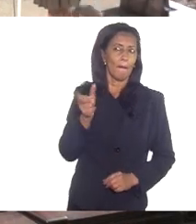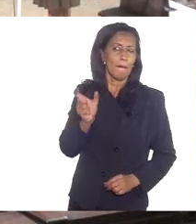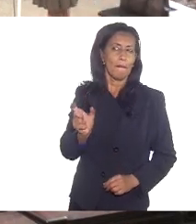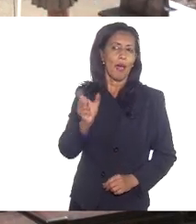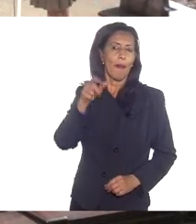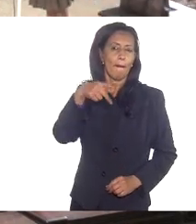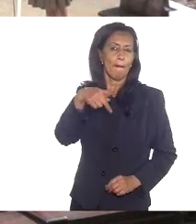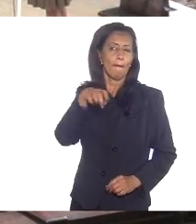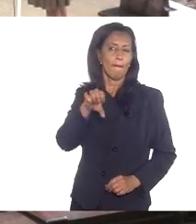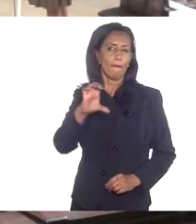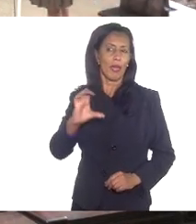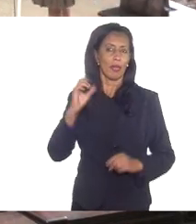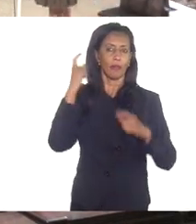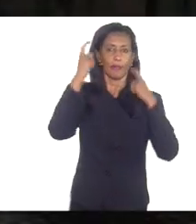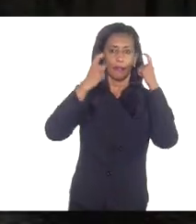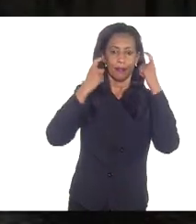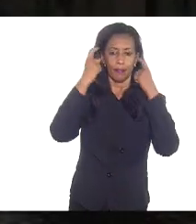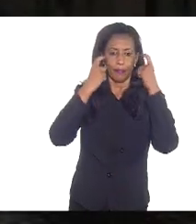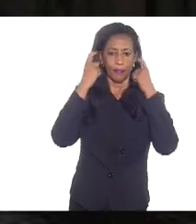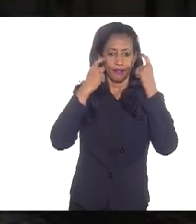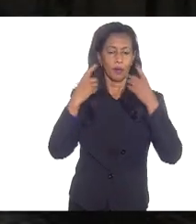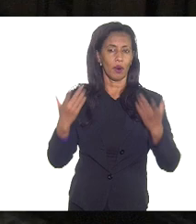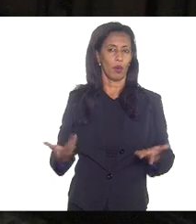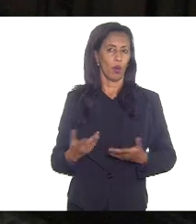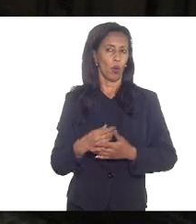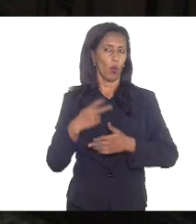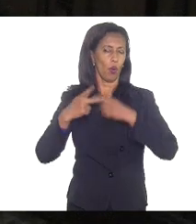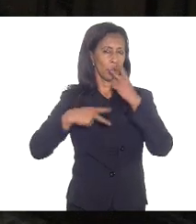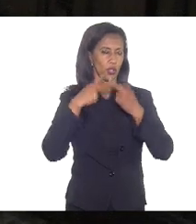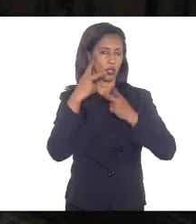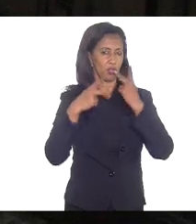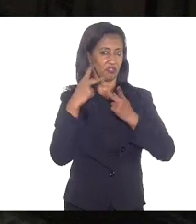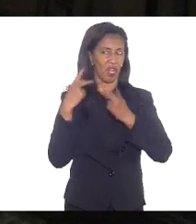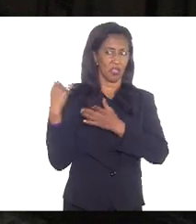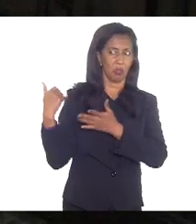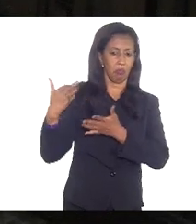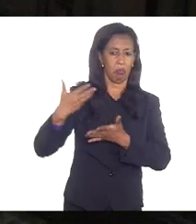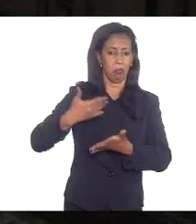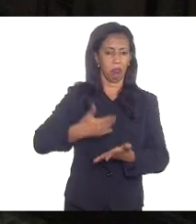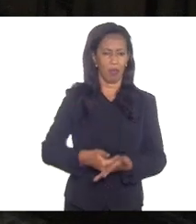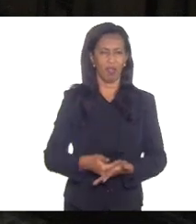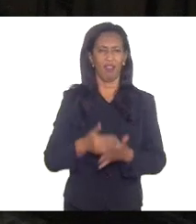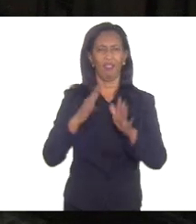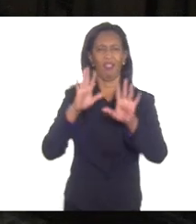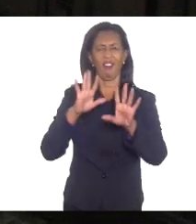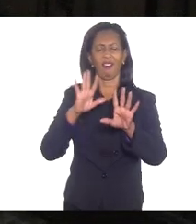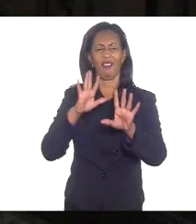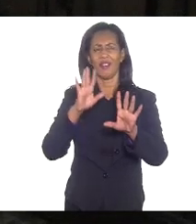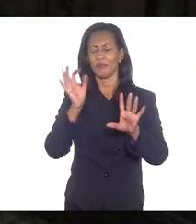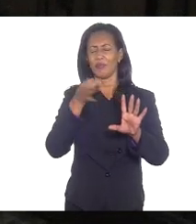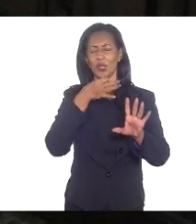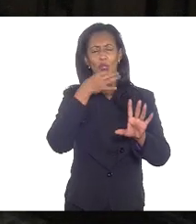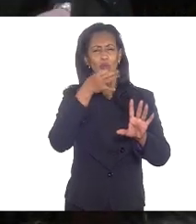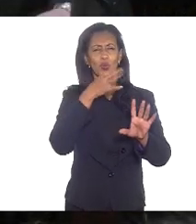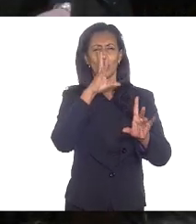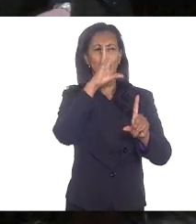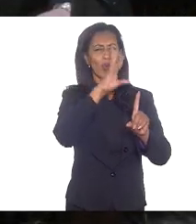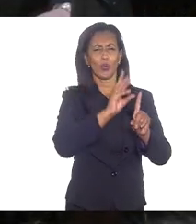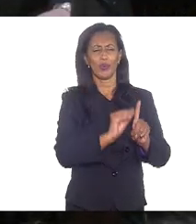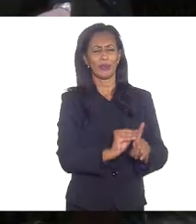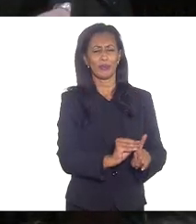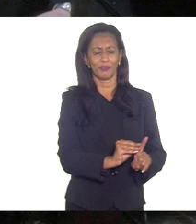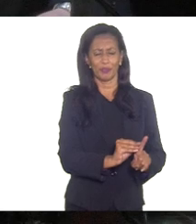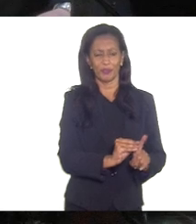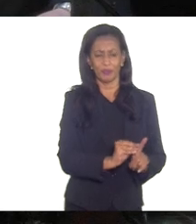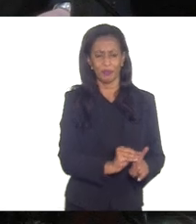PEC, preocupada exatamente com os argumentos trazidos aqui pela... Instante, Samuel, tá, seu som está aberto. Desculpa,